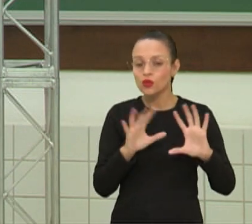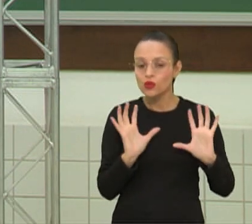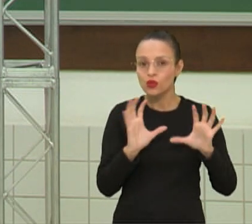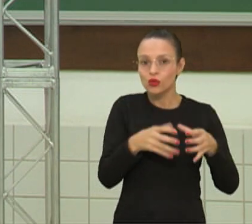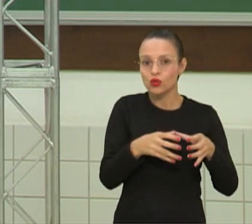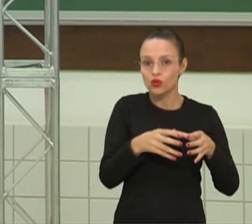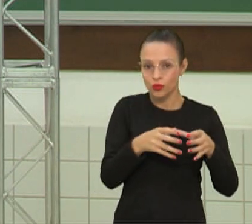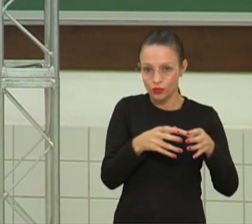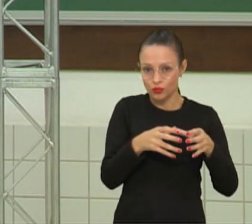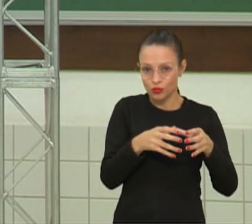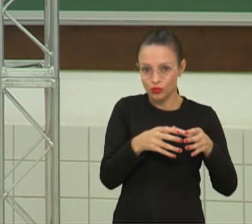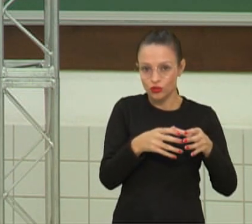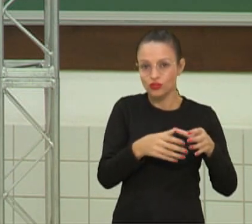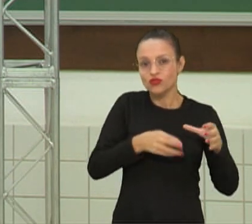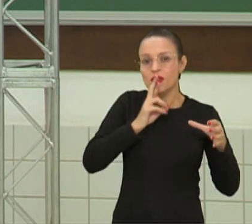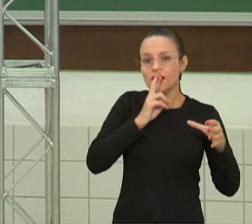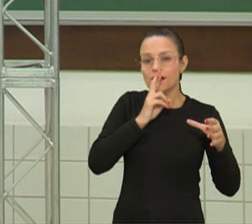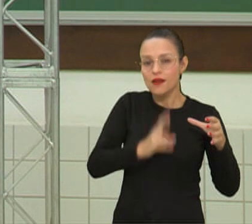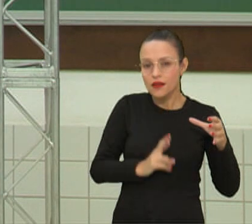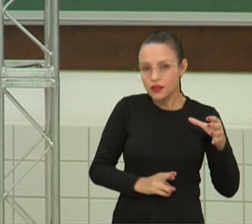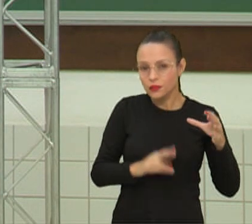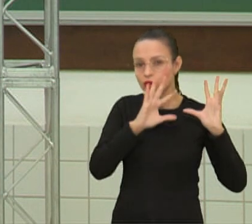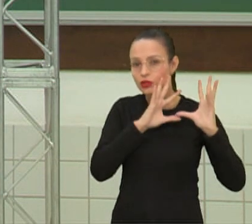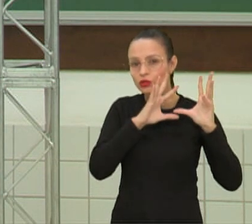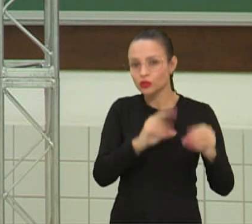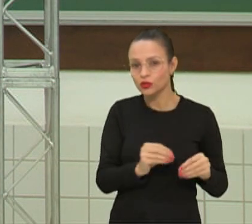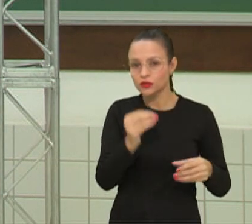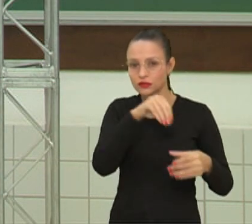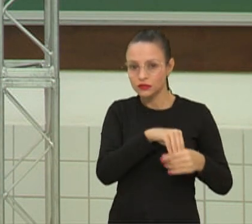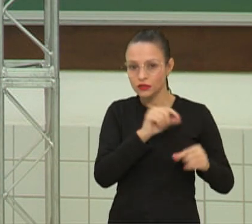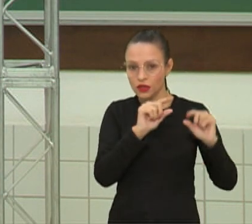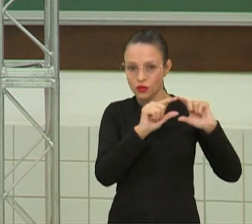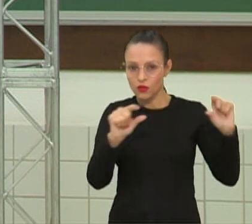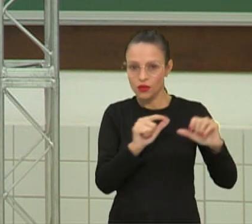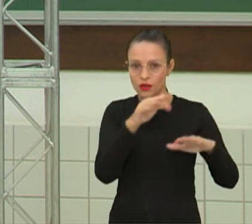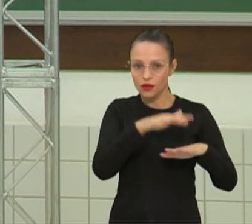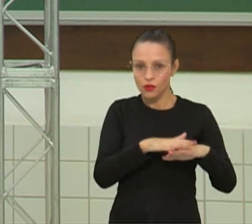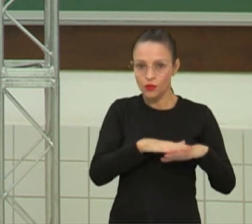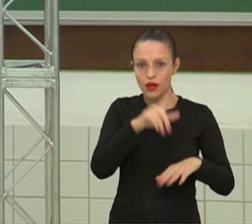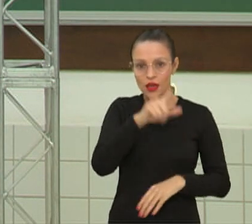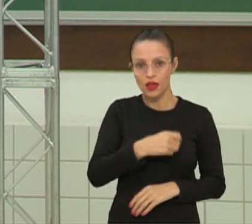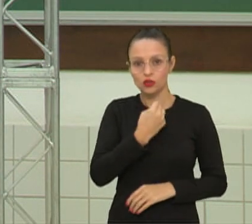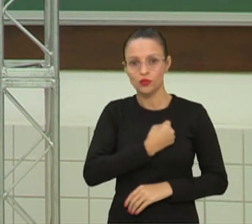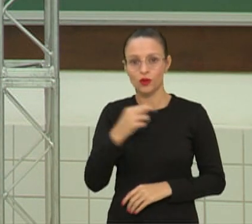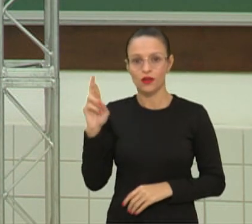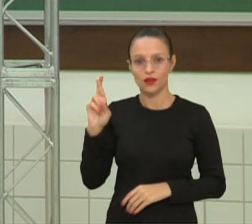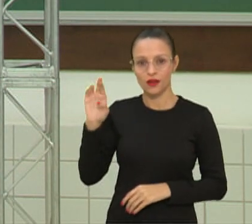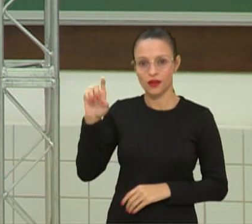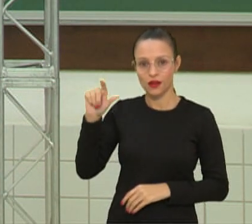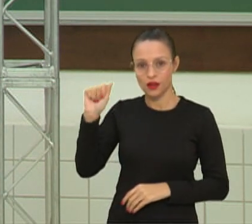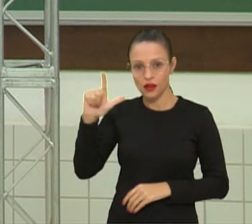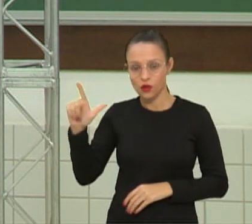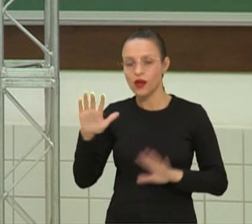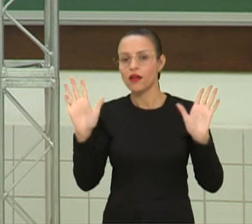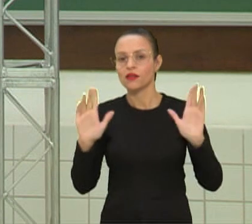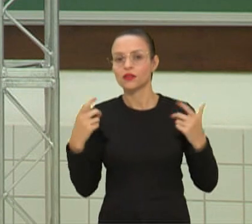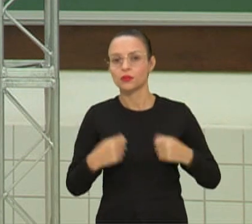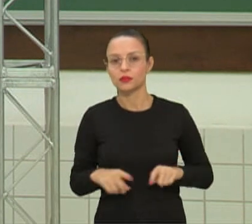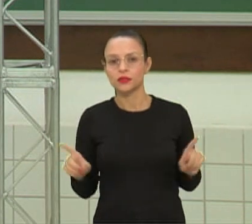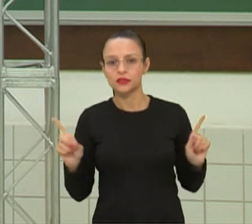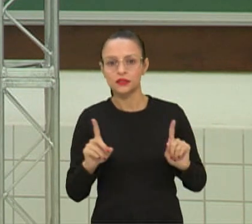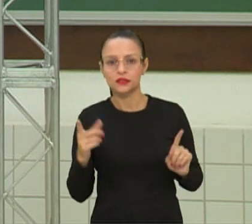o conjunto das soluções, onde estão as soluções da equação, é o conjunto dos números reais. Então, eu não vou me preocupar muito se